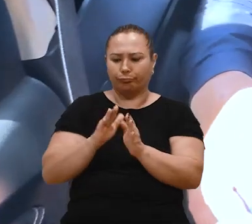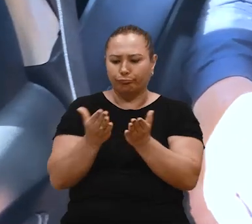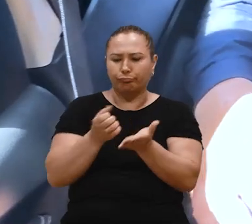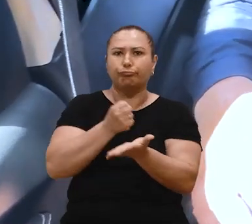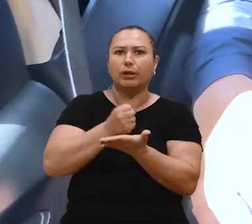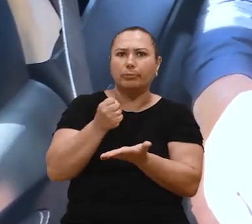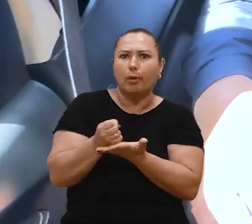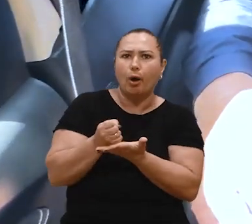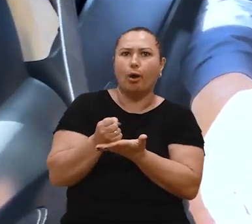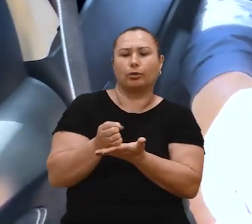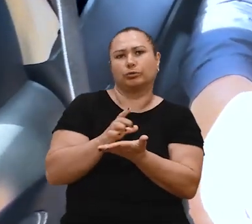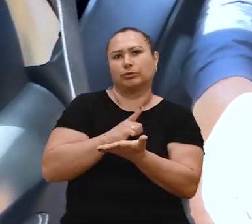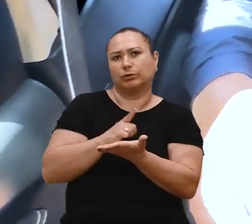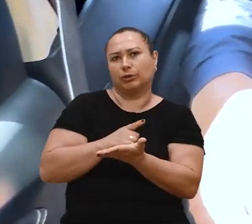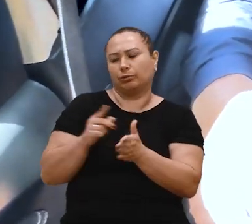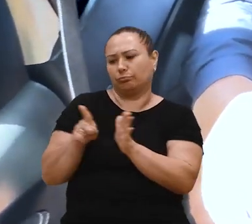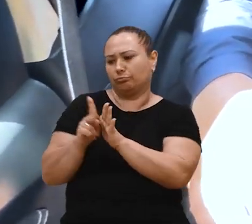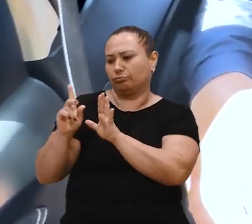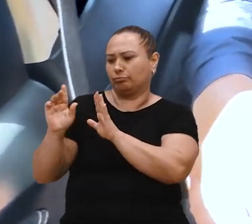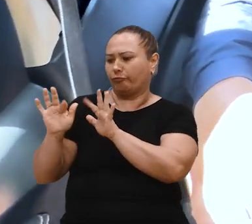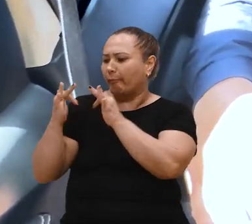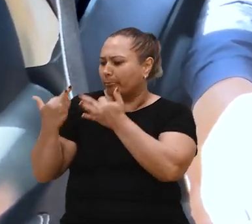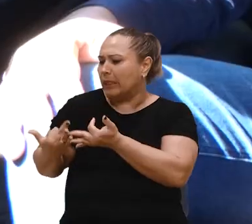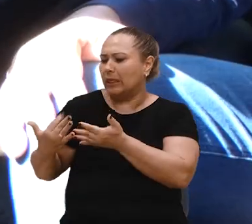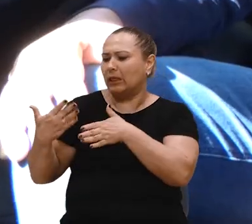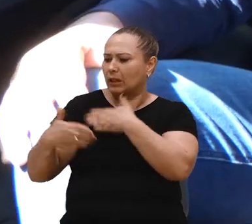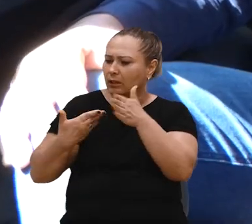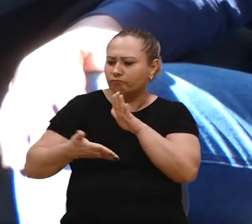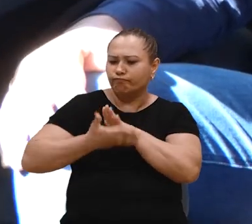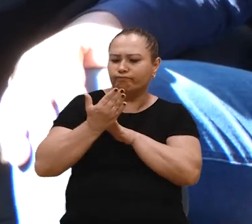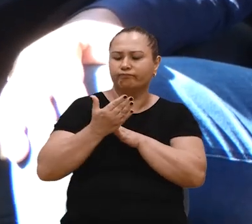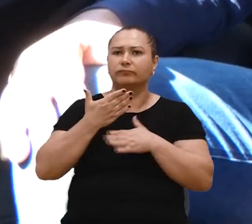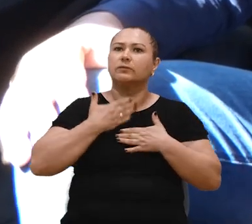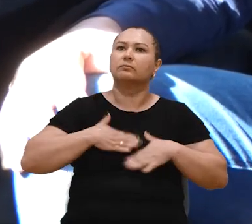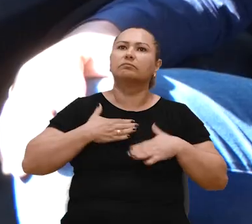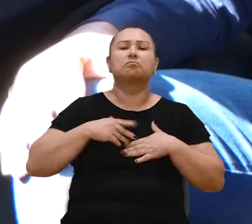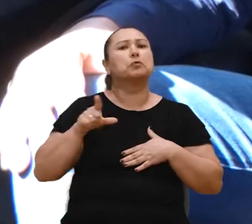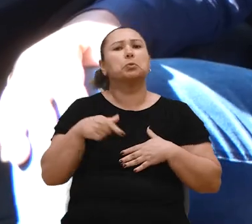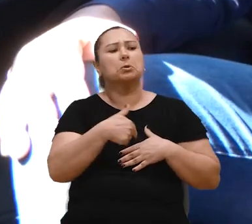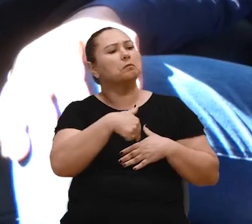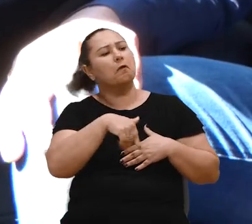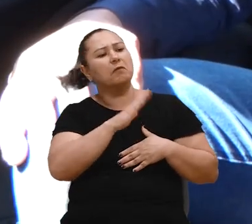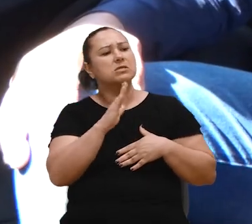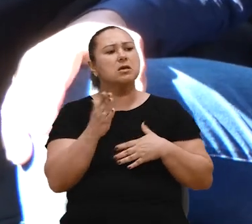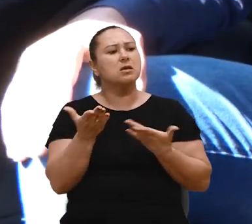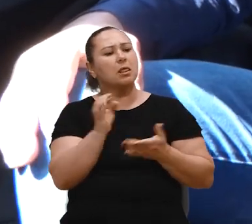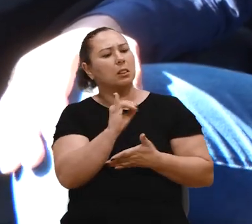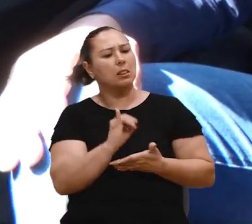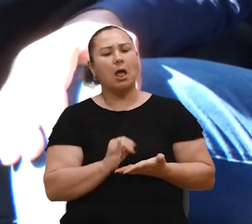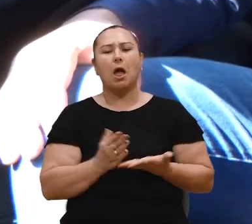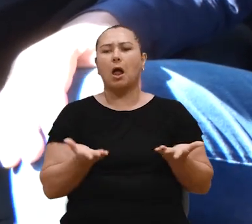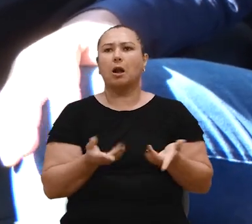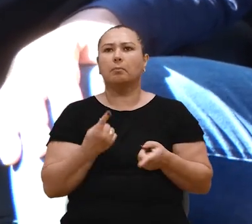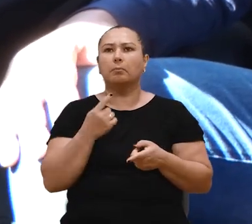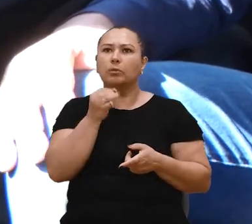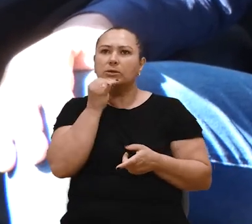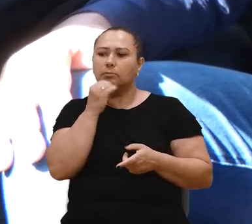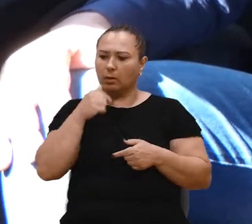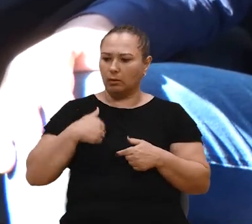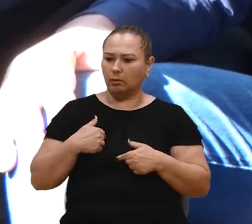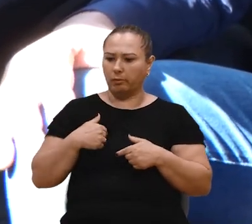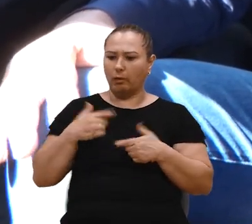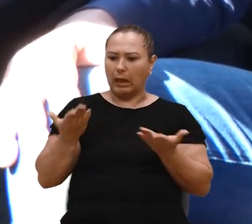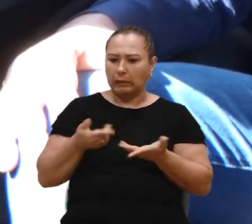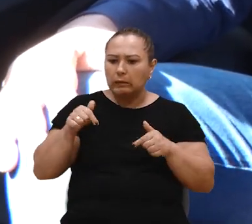tudo mais, e vai com muito mais tranquilidade. O que o senhor foi fazer na Itália? Como é que o senhor decide? Eu tô aqui em Fazenda Souza, tô em Caxias,